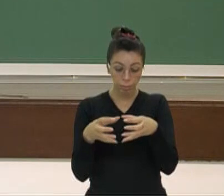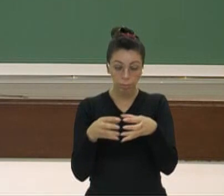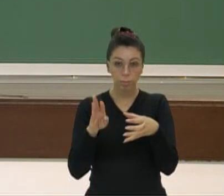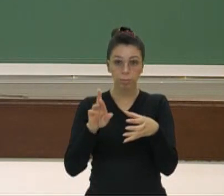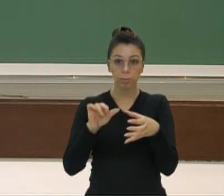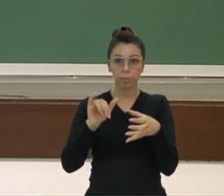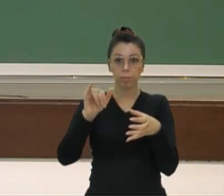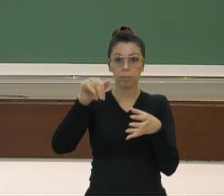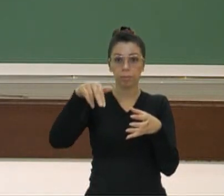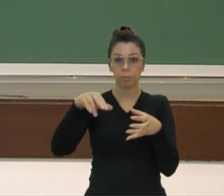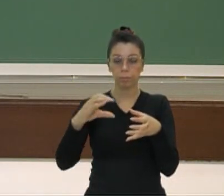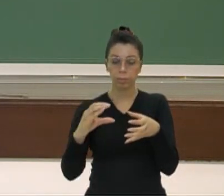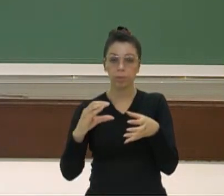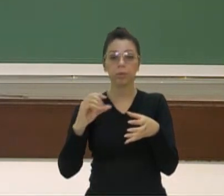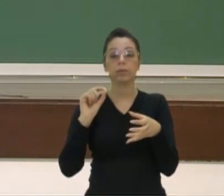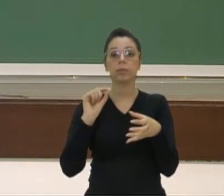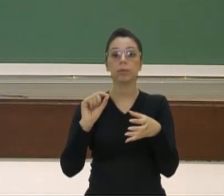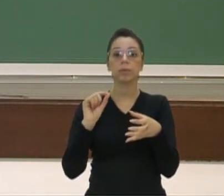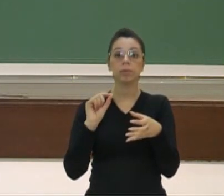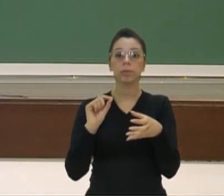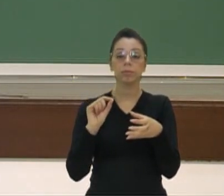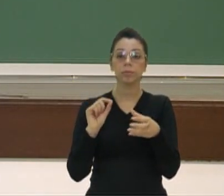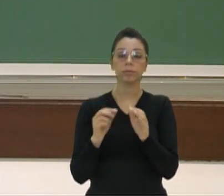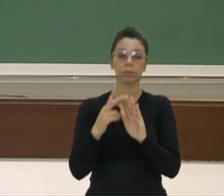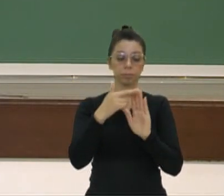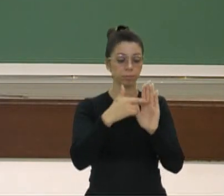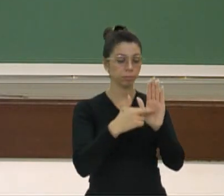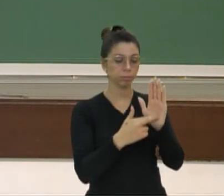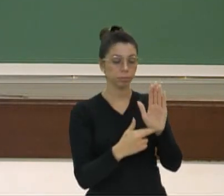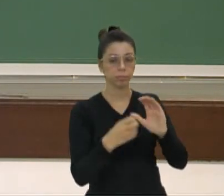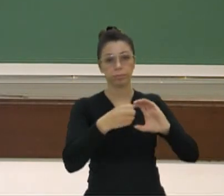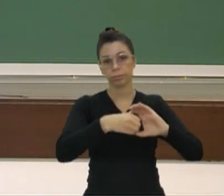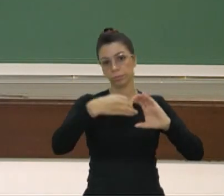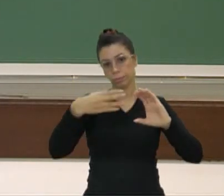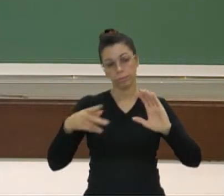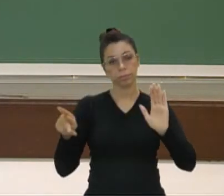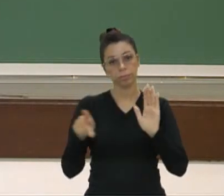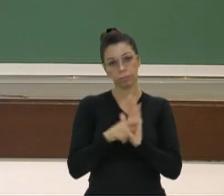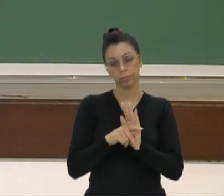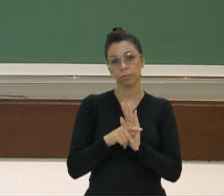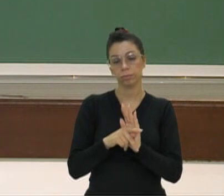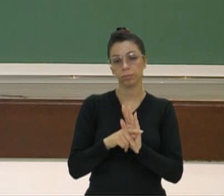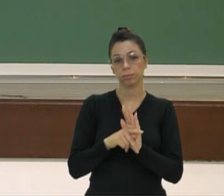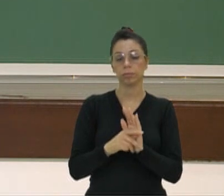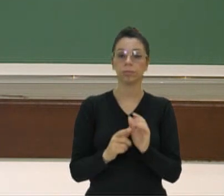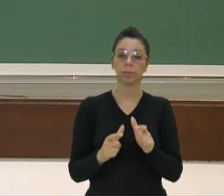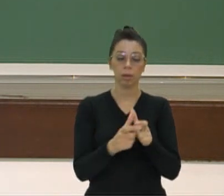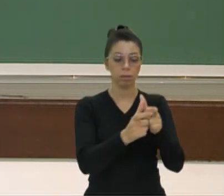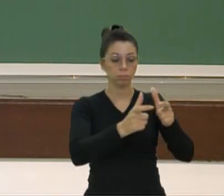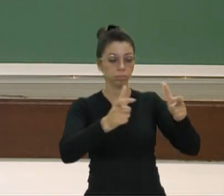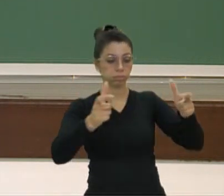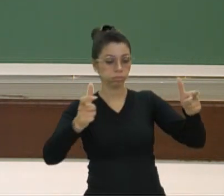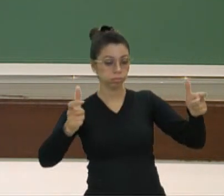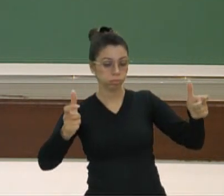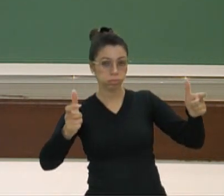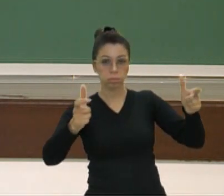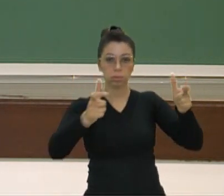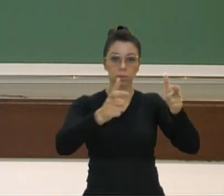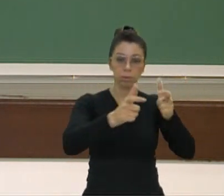se adequa a uma determinada formação característica. Então eu tenho tamanho, eu